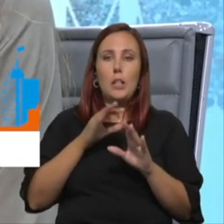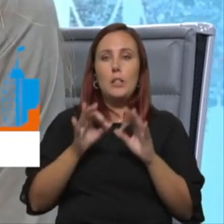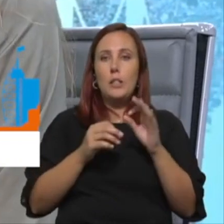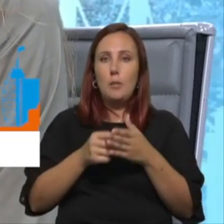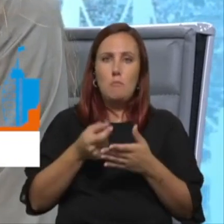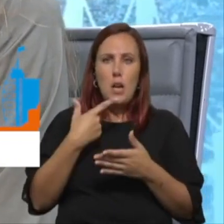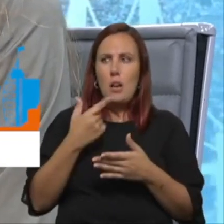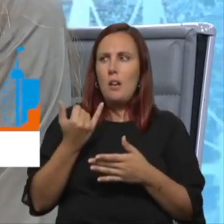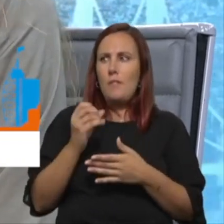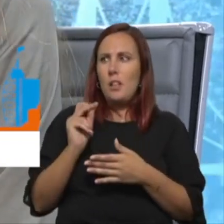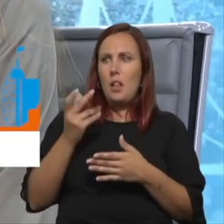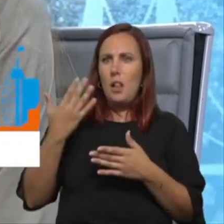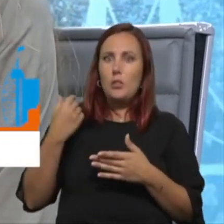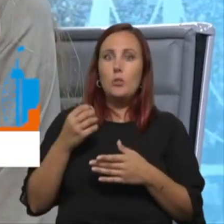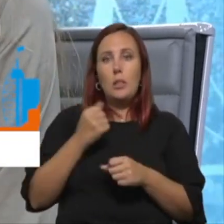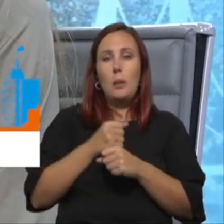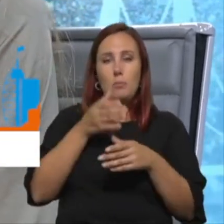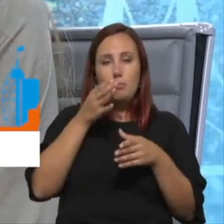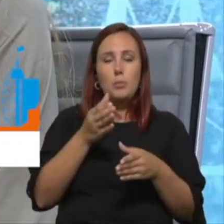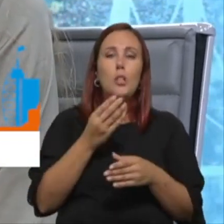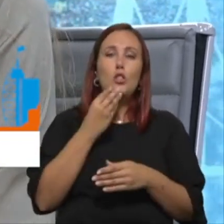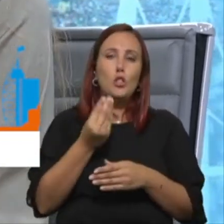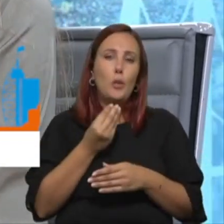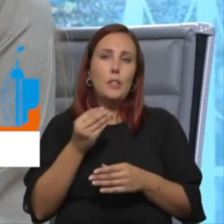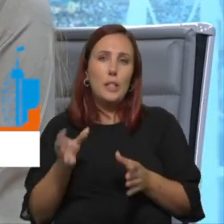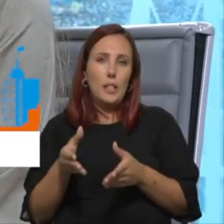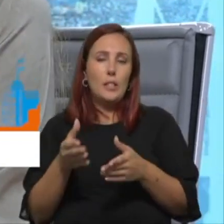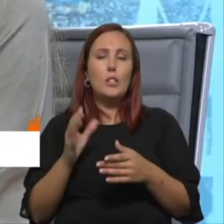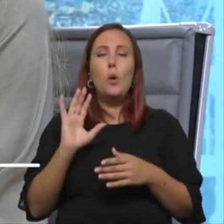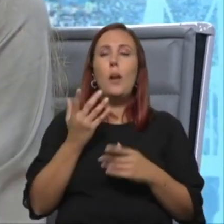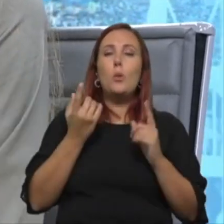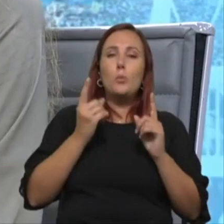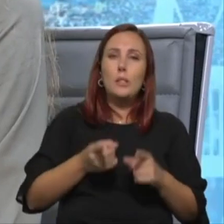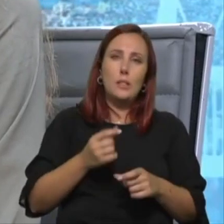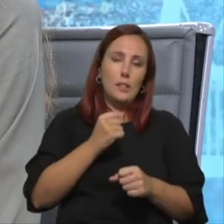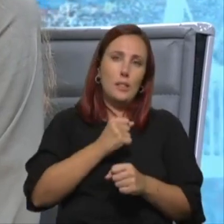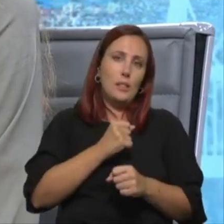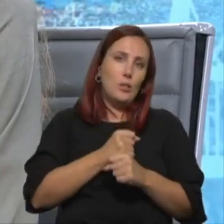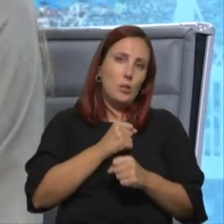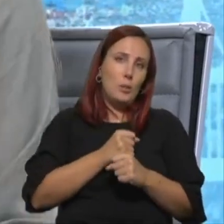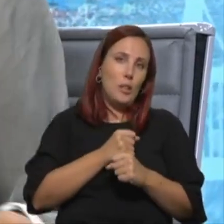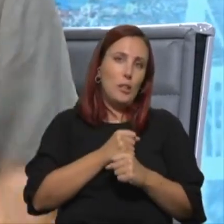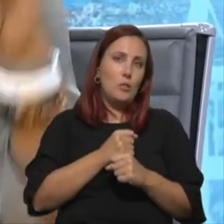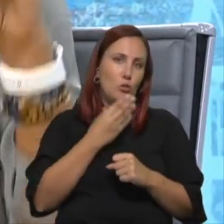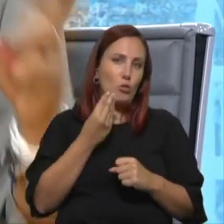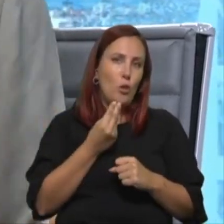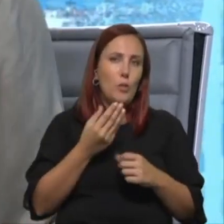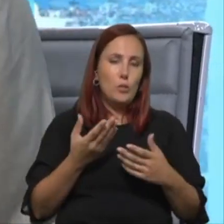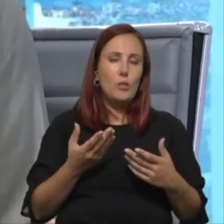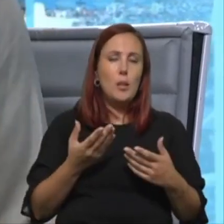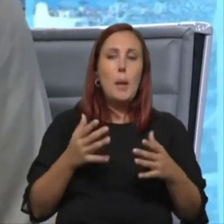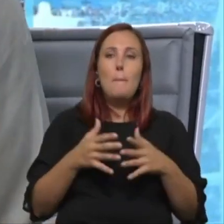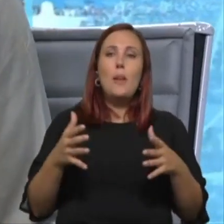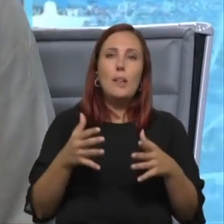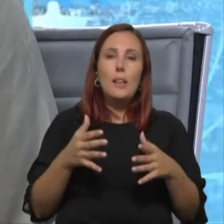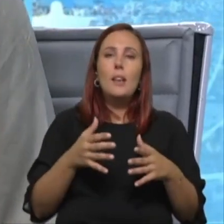anos, e que quando comecei a trabalhar com jovens, a maior parte dos miúdos vinha ou